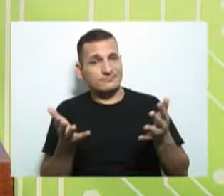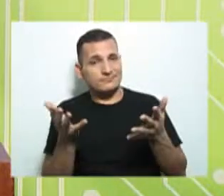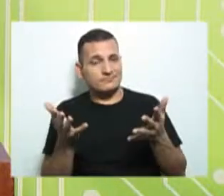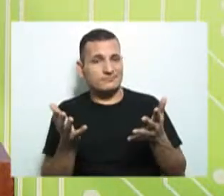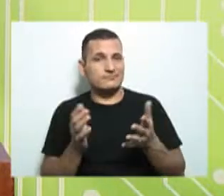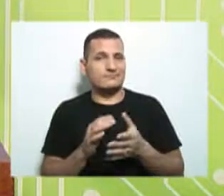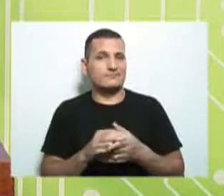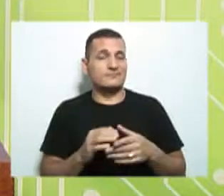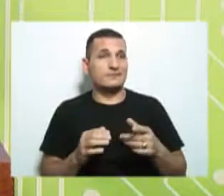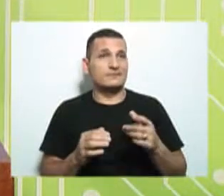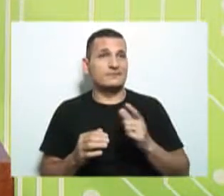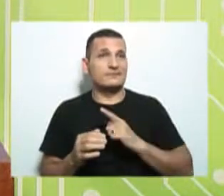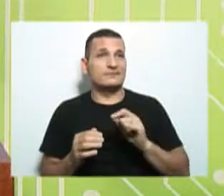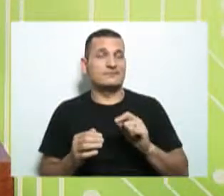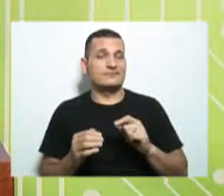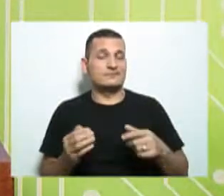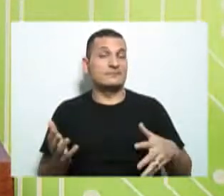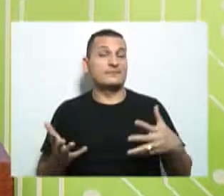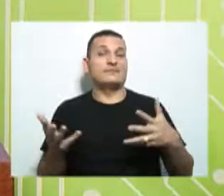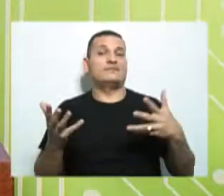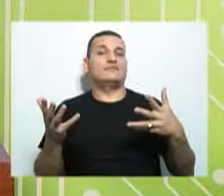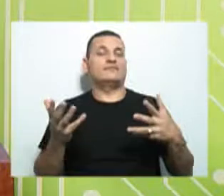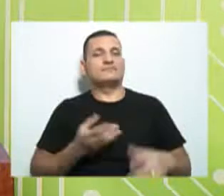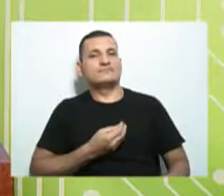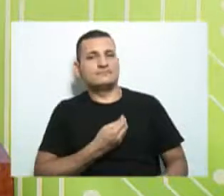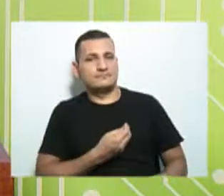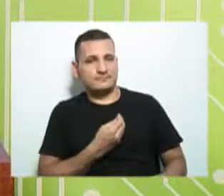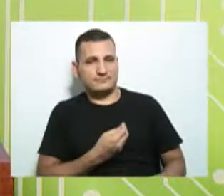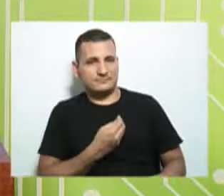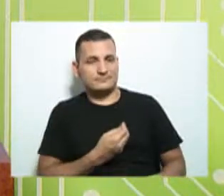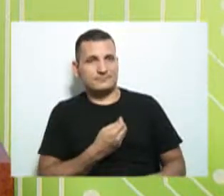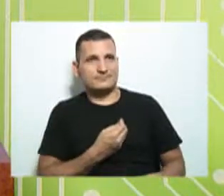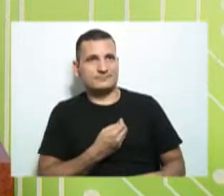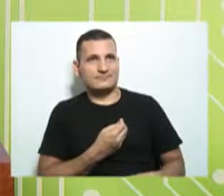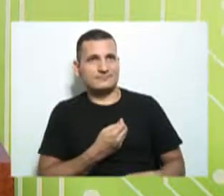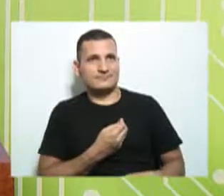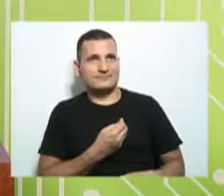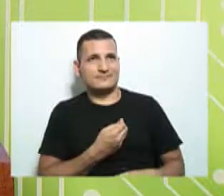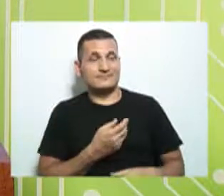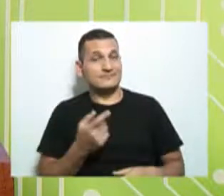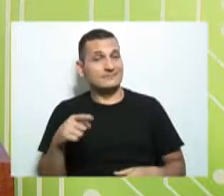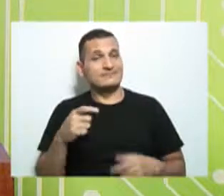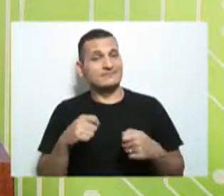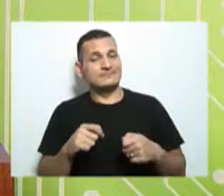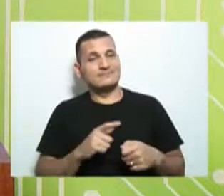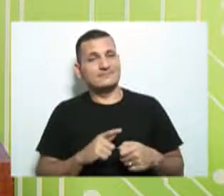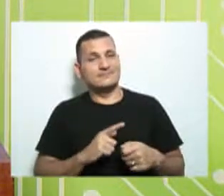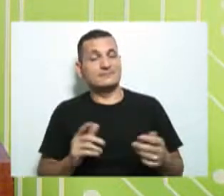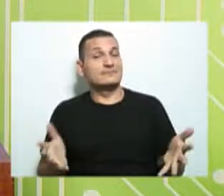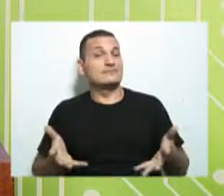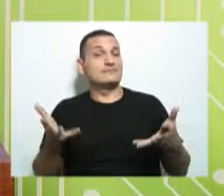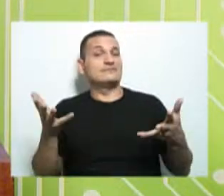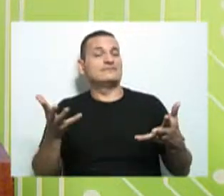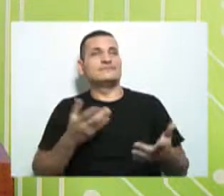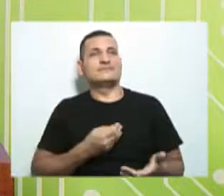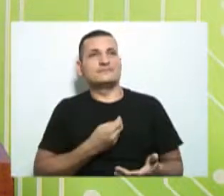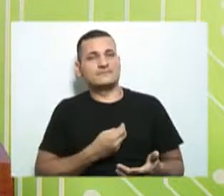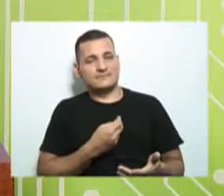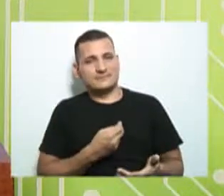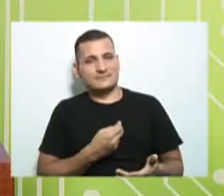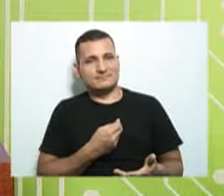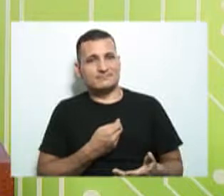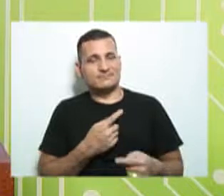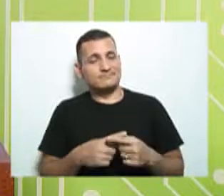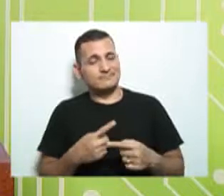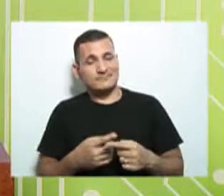dá ânimo para a vida. E a gente tem que ter muito ânimo para a vida, sabe? Porque a vida